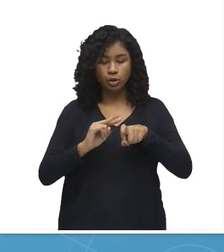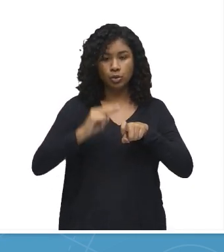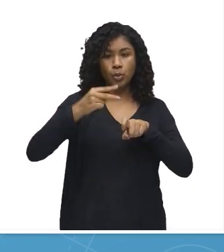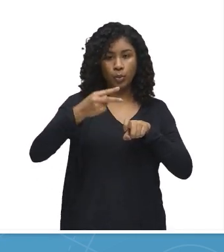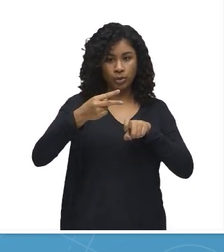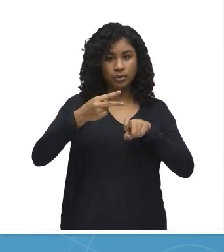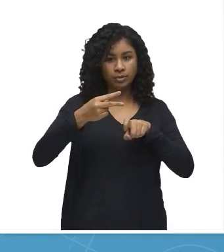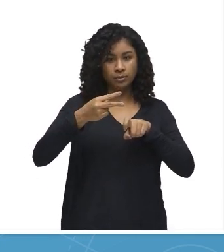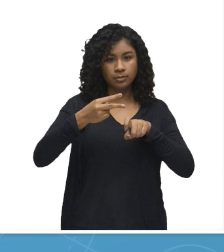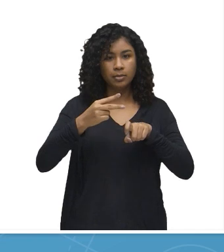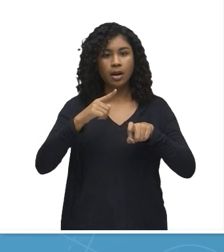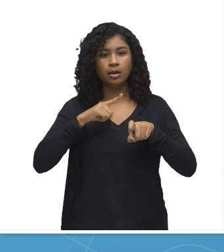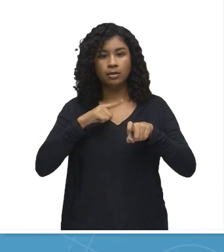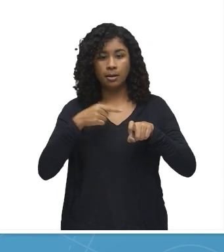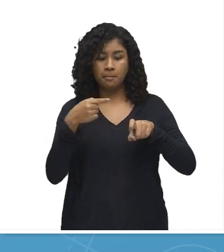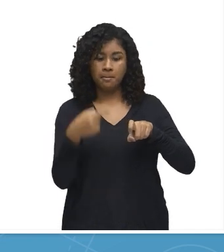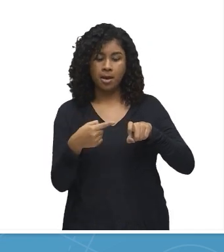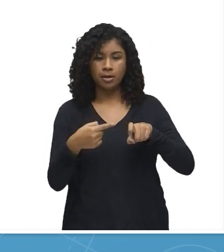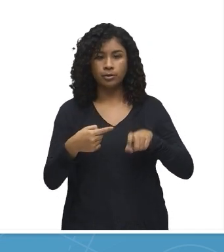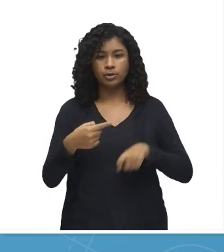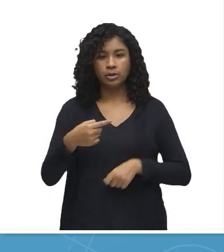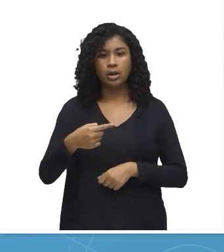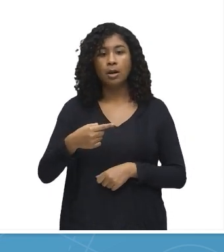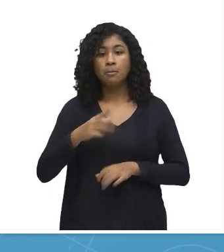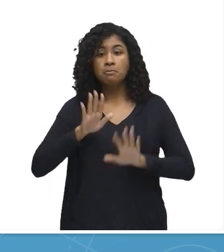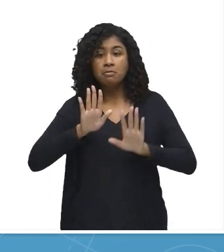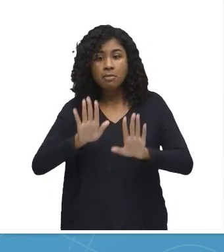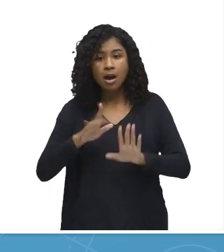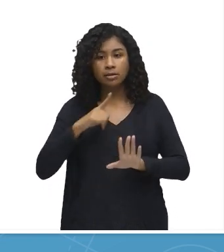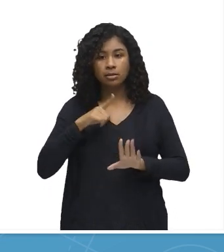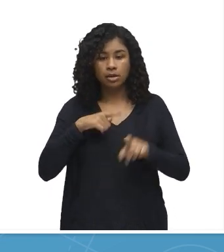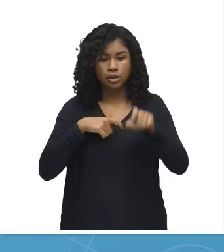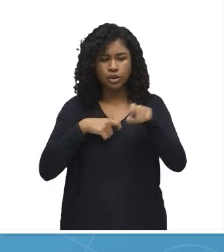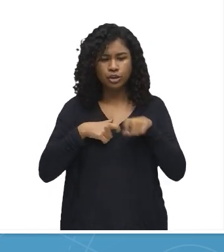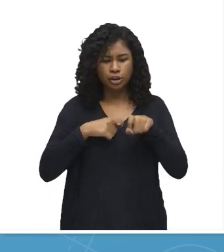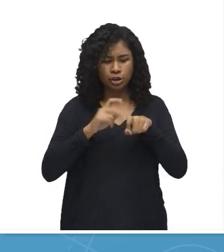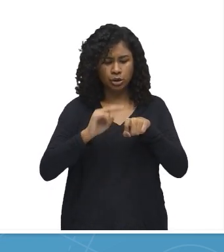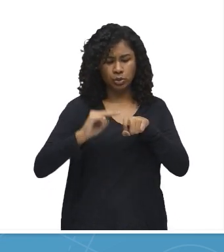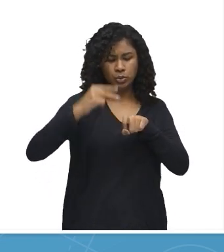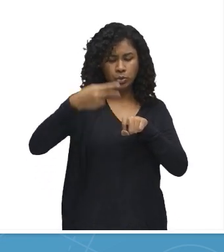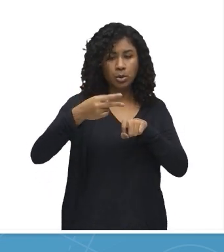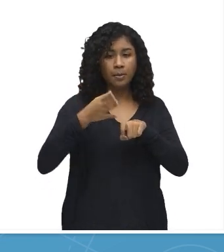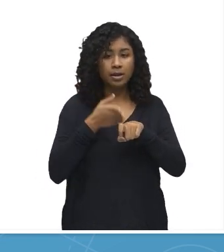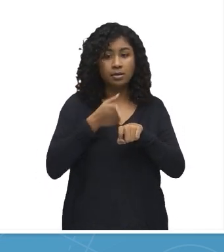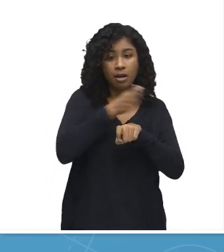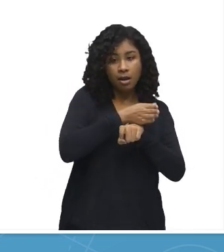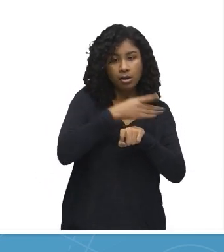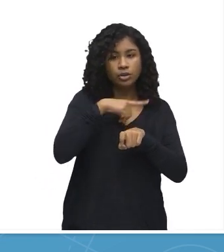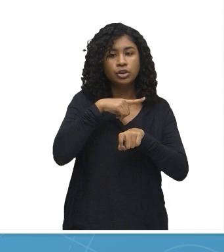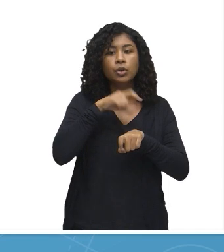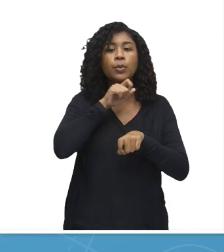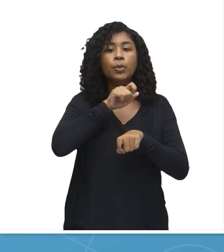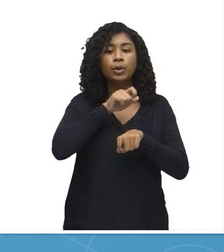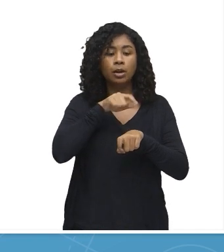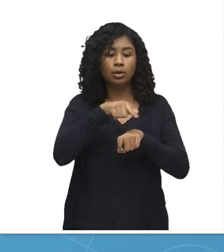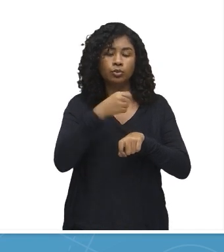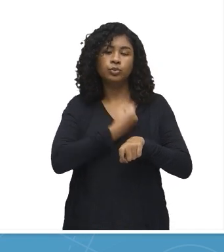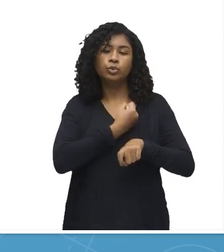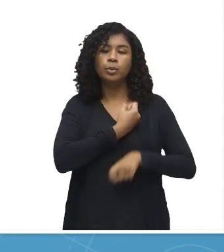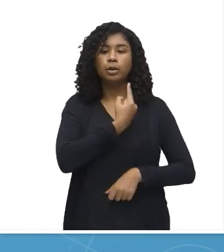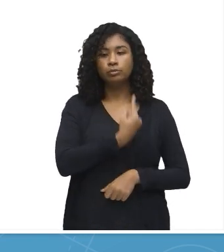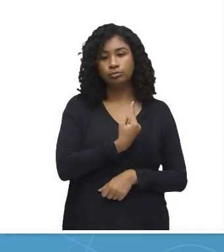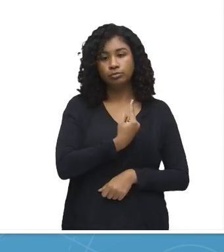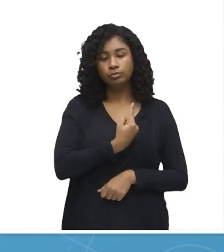quadrado existe o número 1, tá? Ele não está aí, mas a gente não escreve, mas ele sempre está aí, tá? E nós